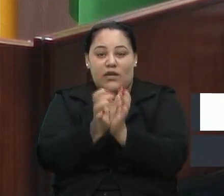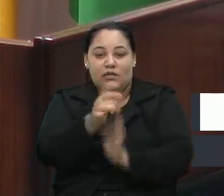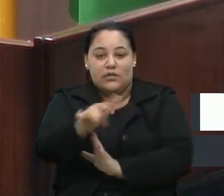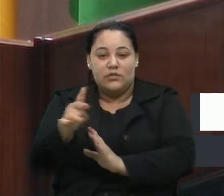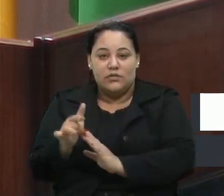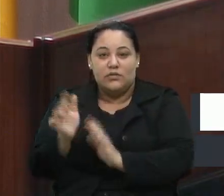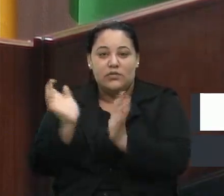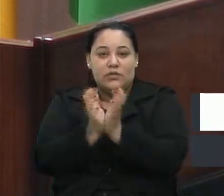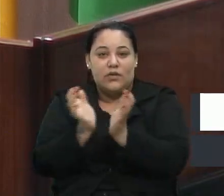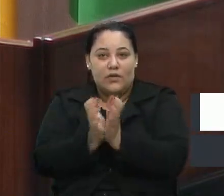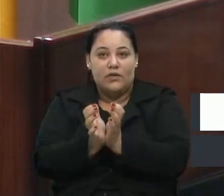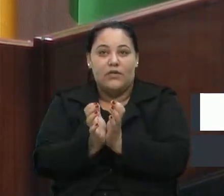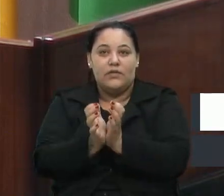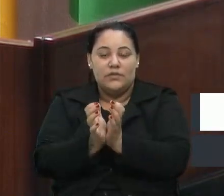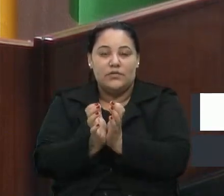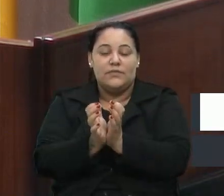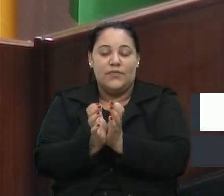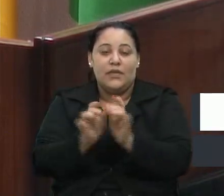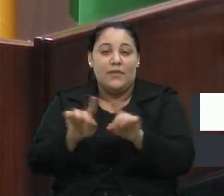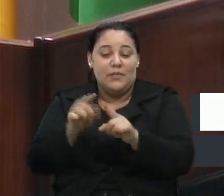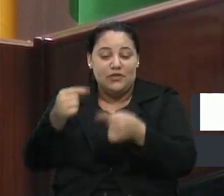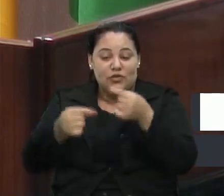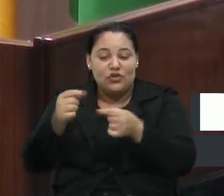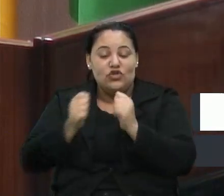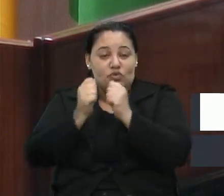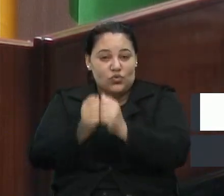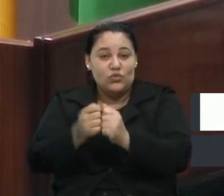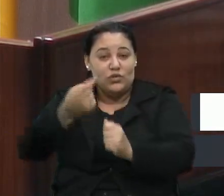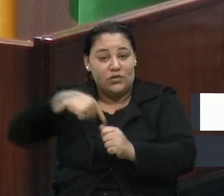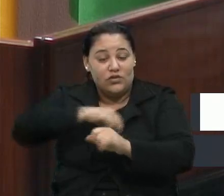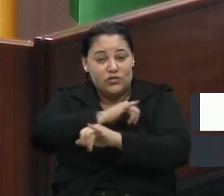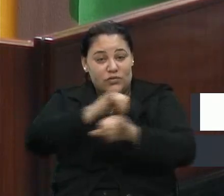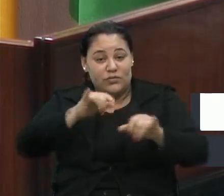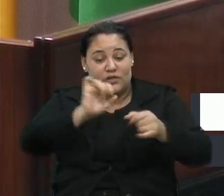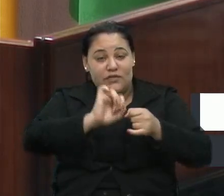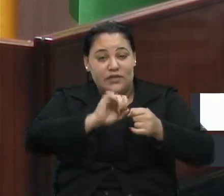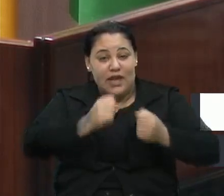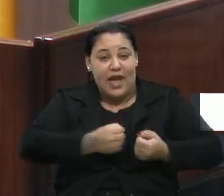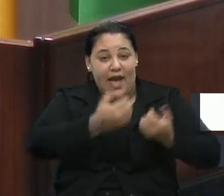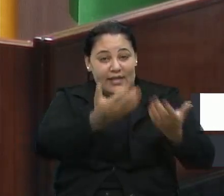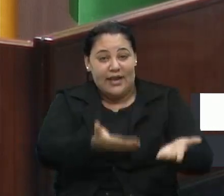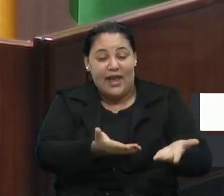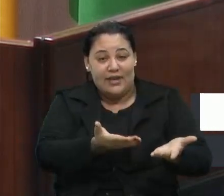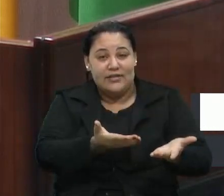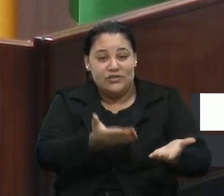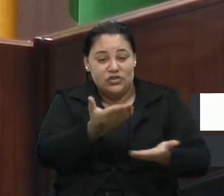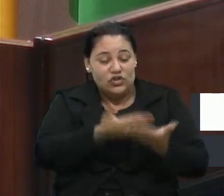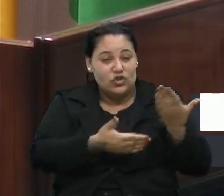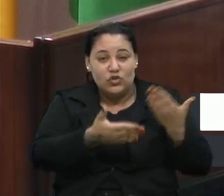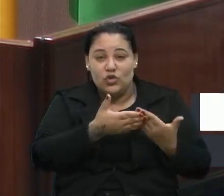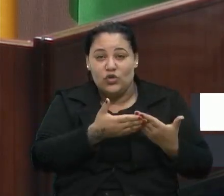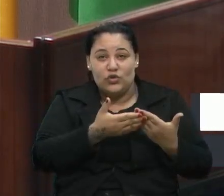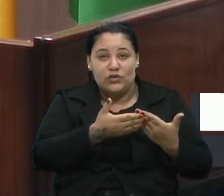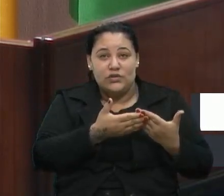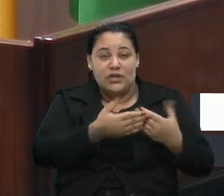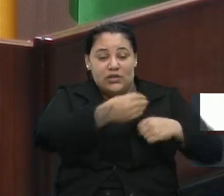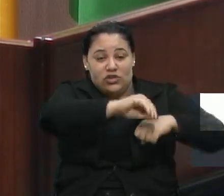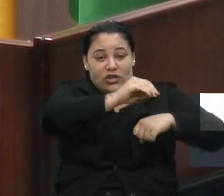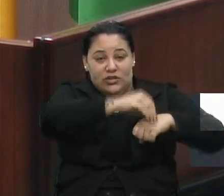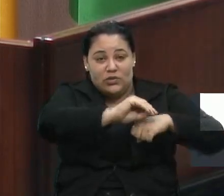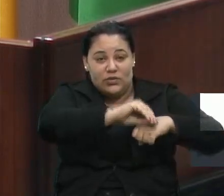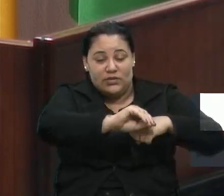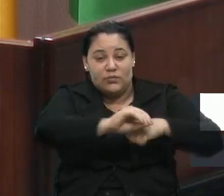para poder debater efetivamente né E nós tínhamos anunciado que a gente faria a entrega de todos de todas essas proposições ao